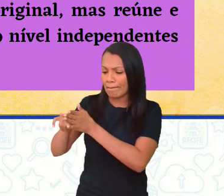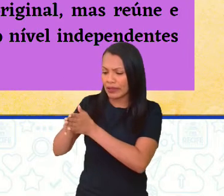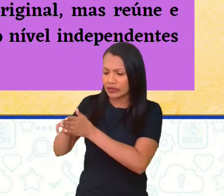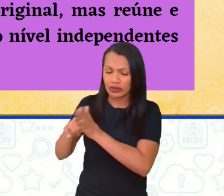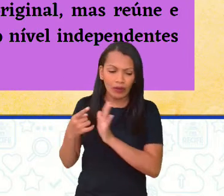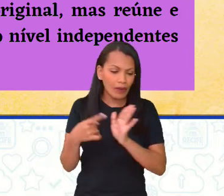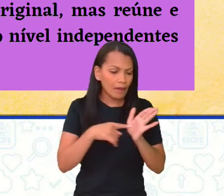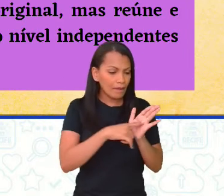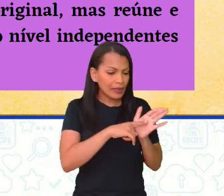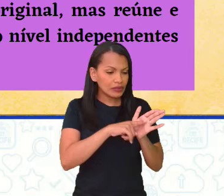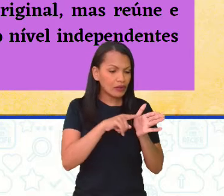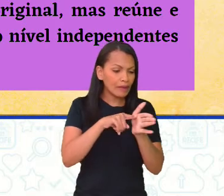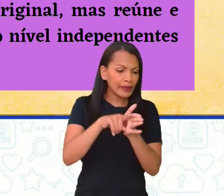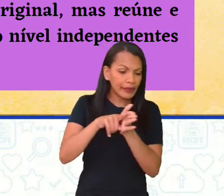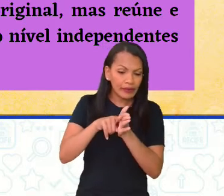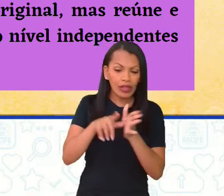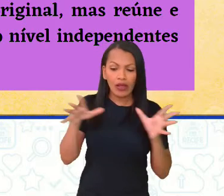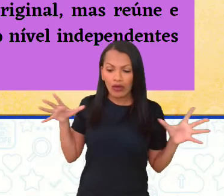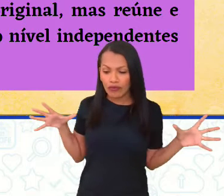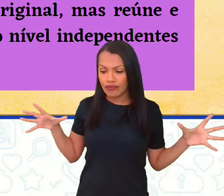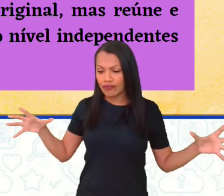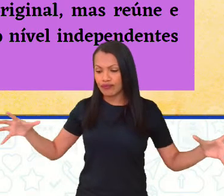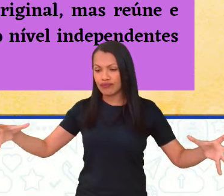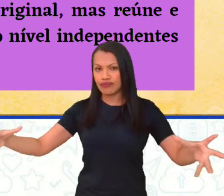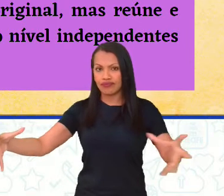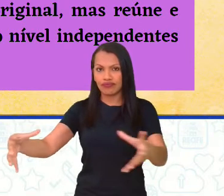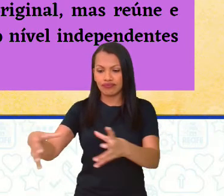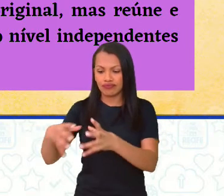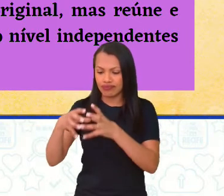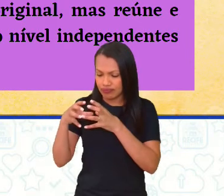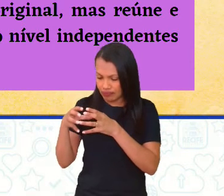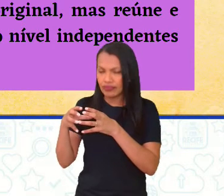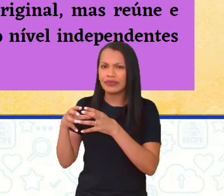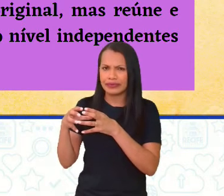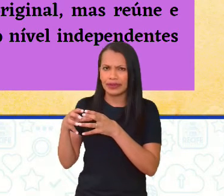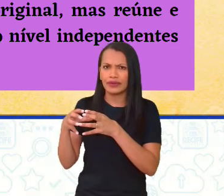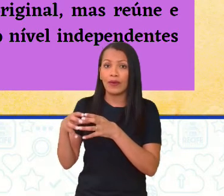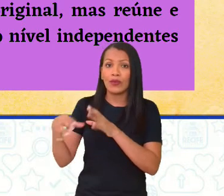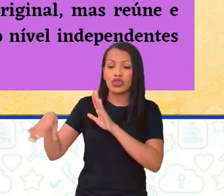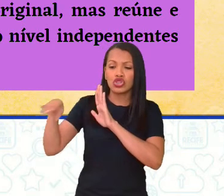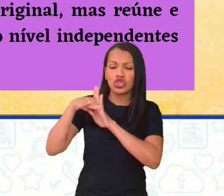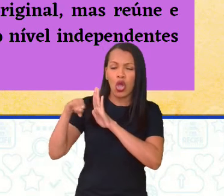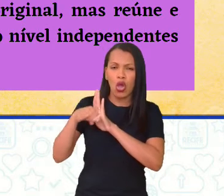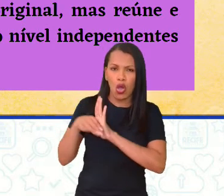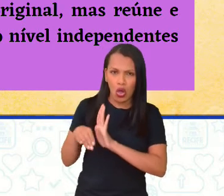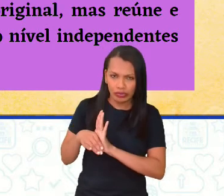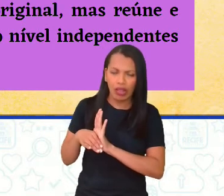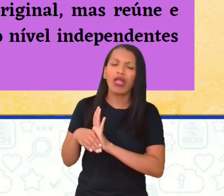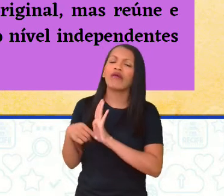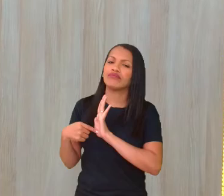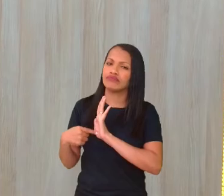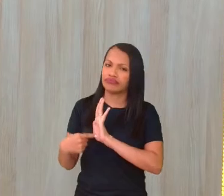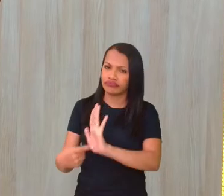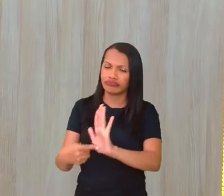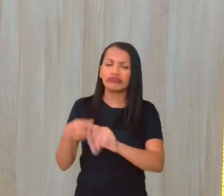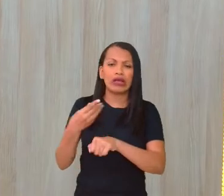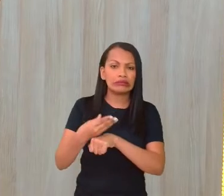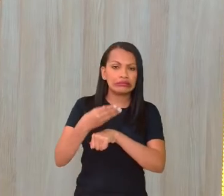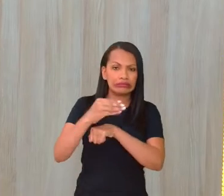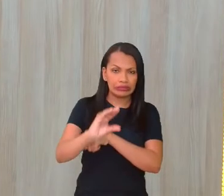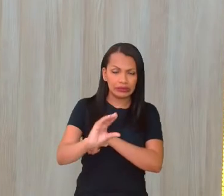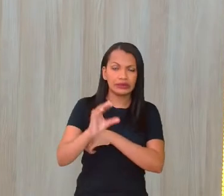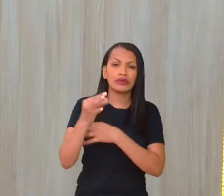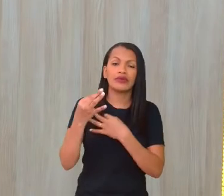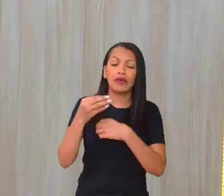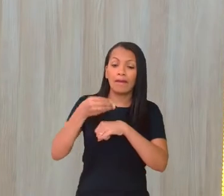independentes e ligados a organizações e governos. Então, vê só, a comunidade científica mundial, né? A gente já falou